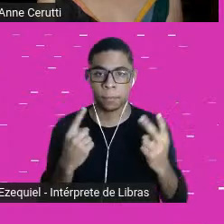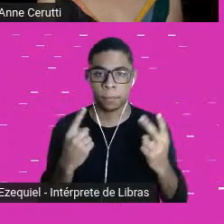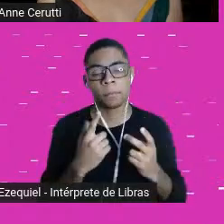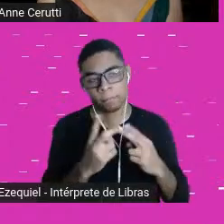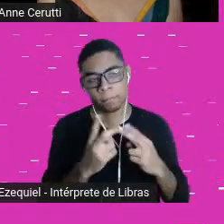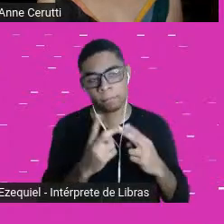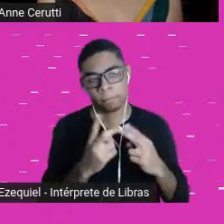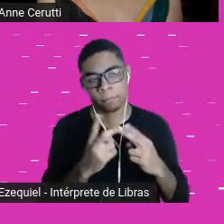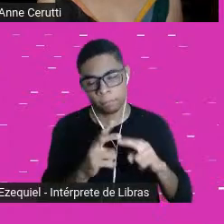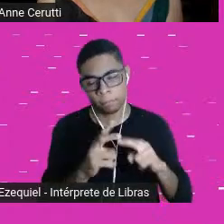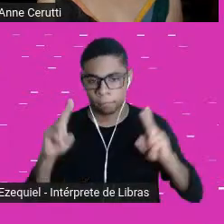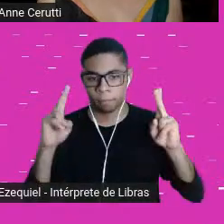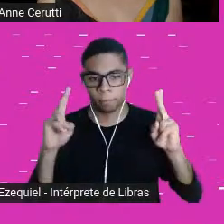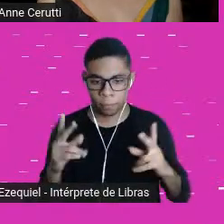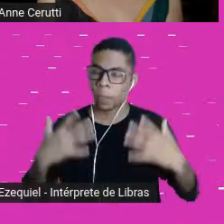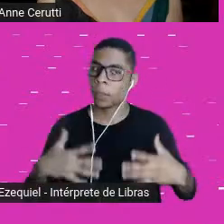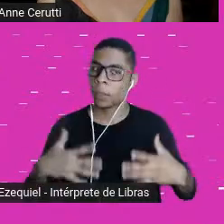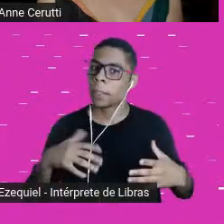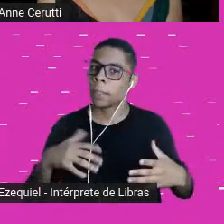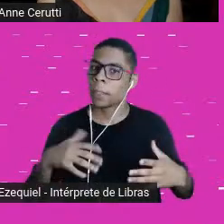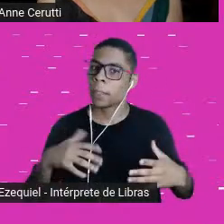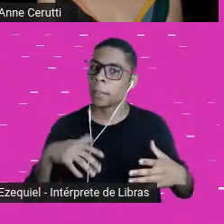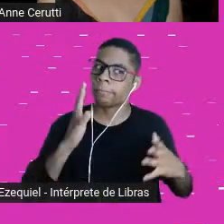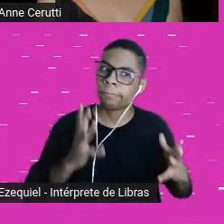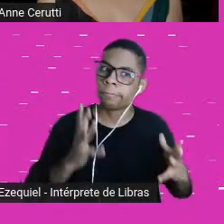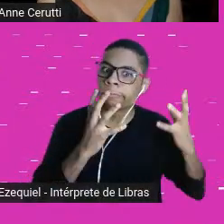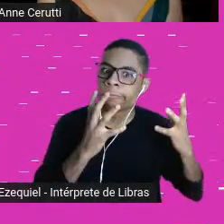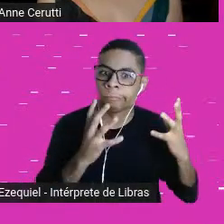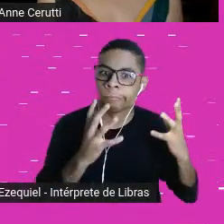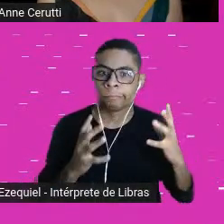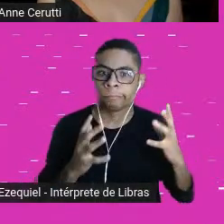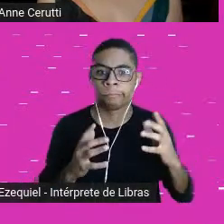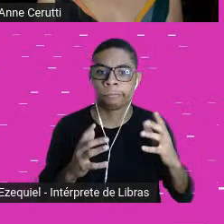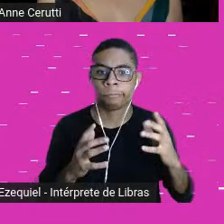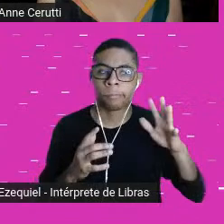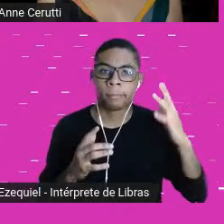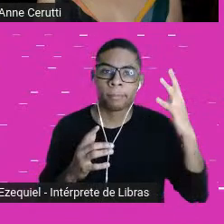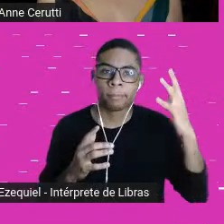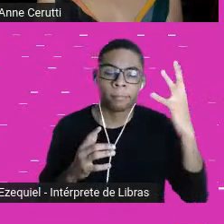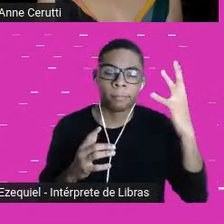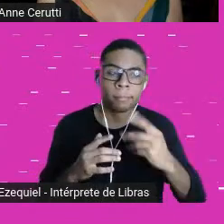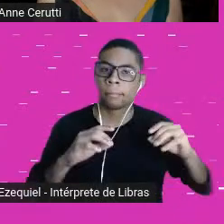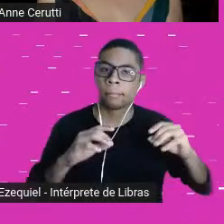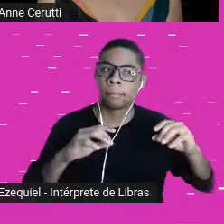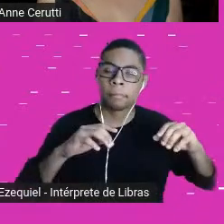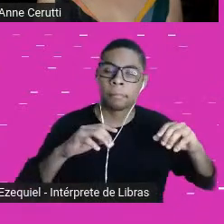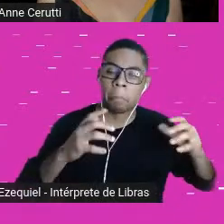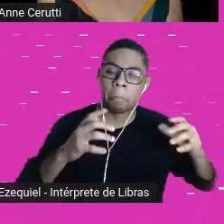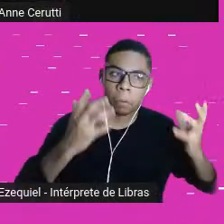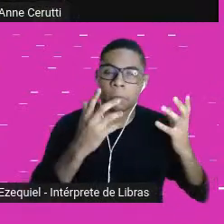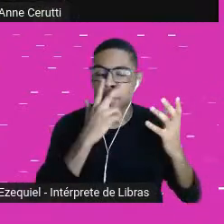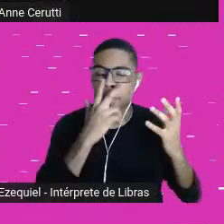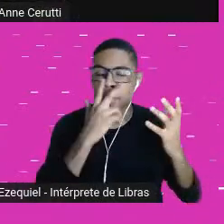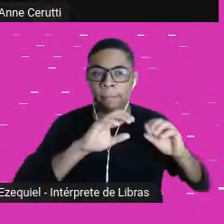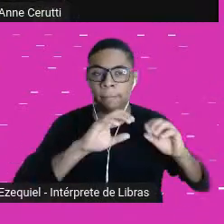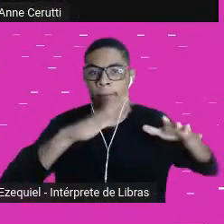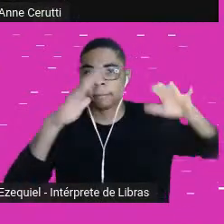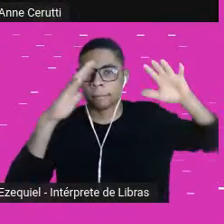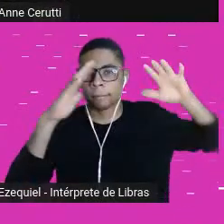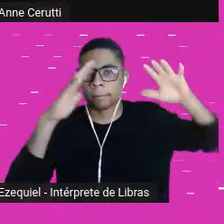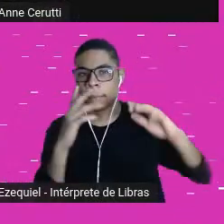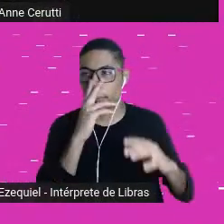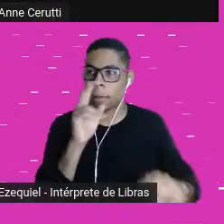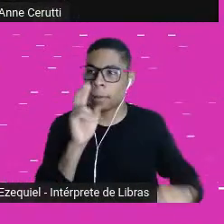essa textura mais aparente, é engraçado, ele dava um outro lugar de colocação desse corpo